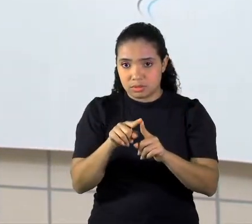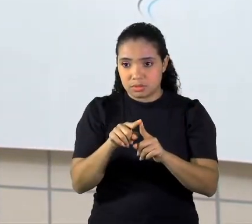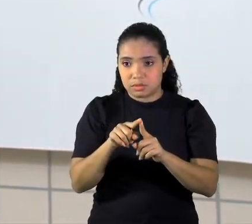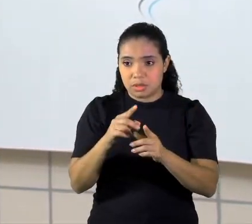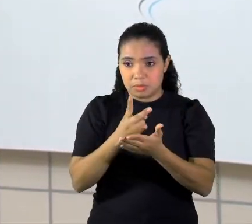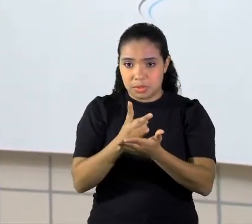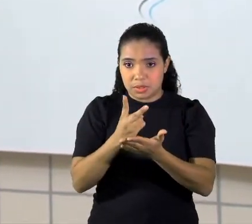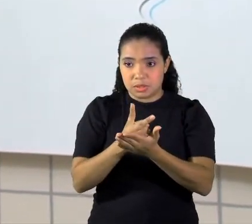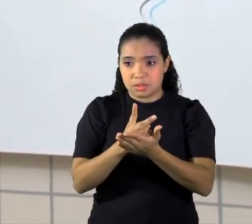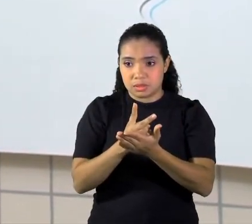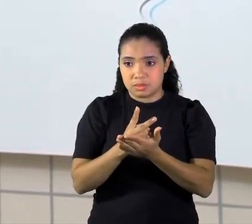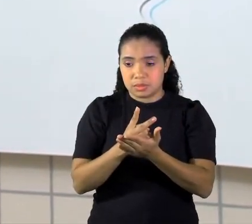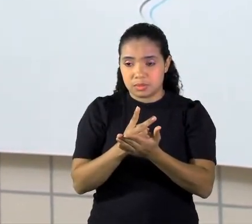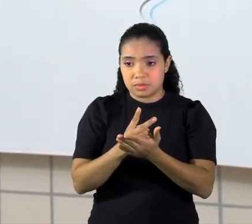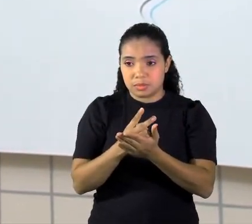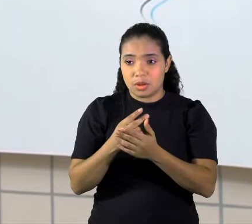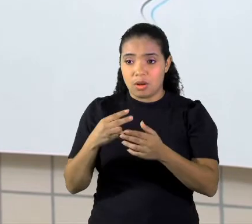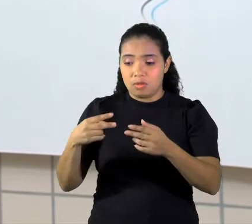medida,